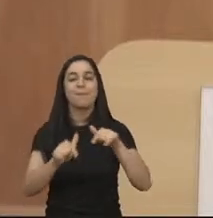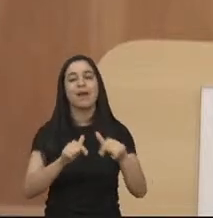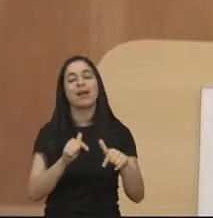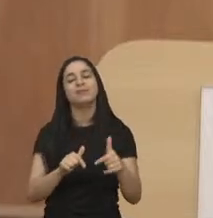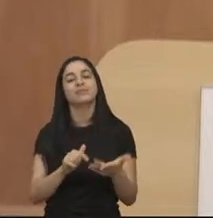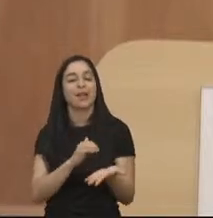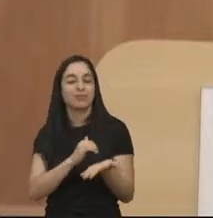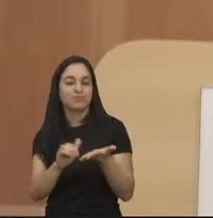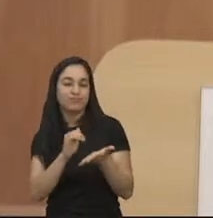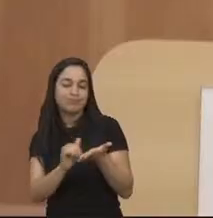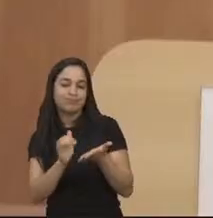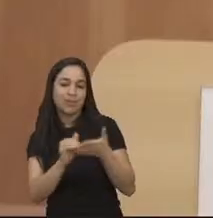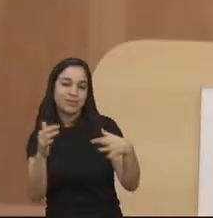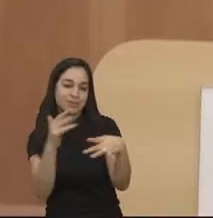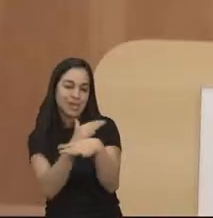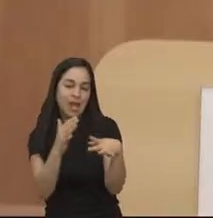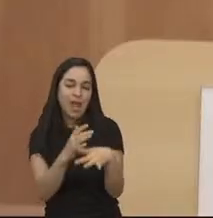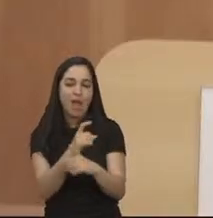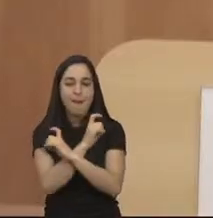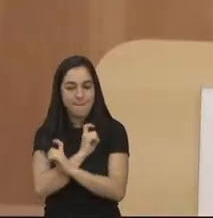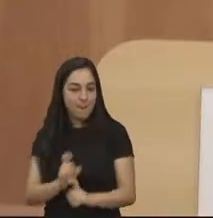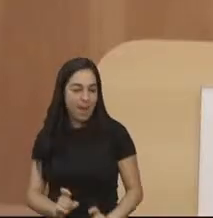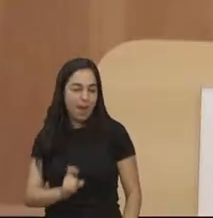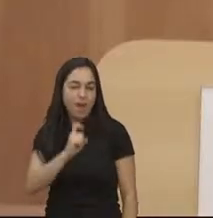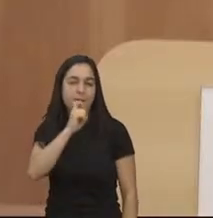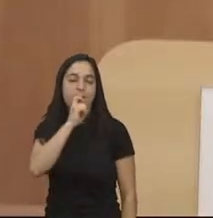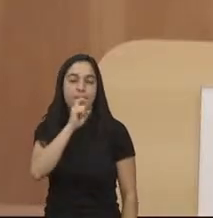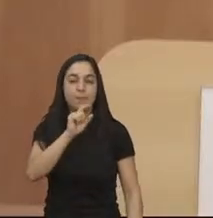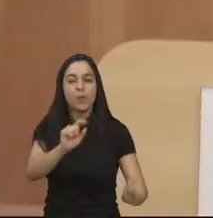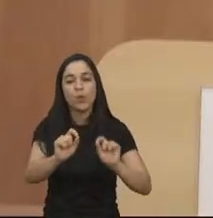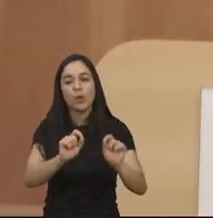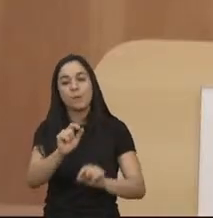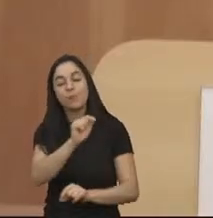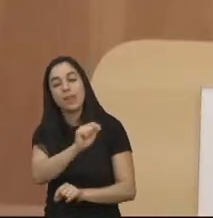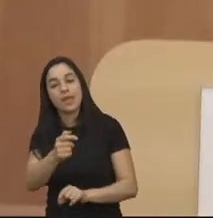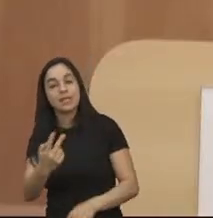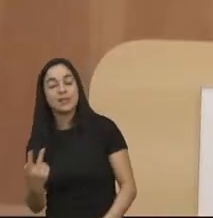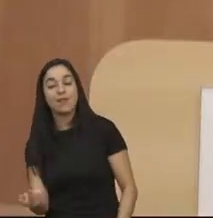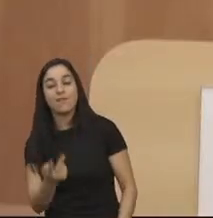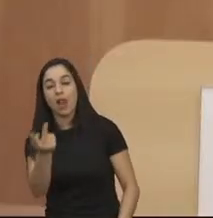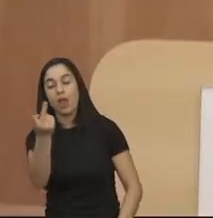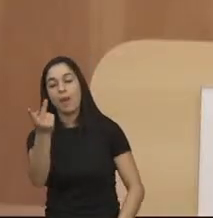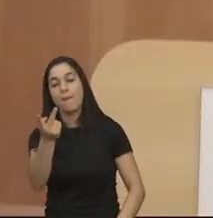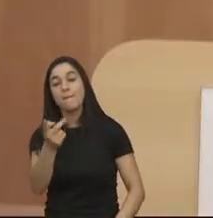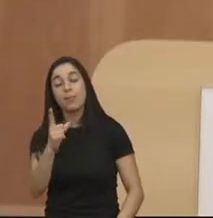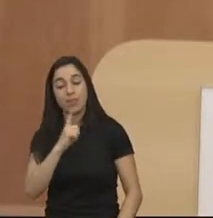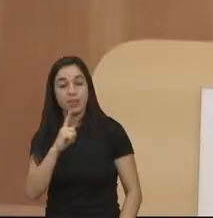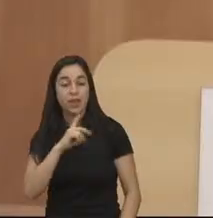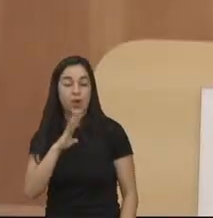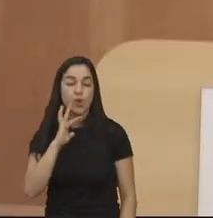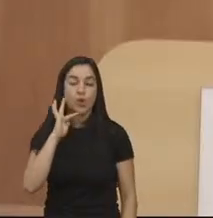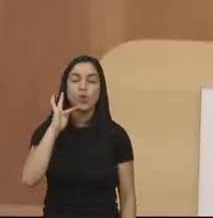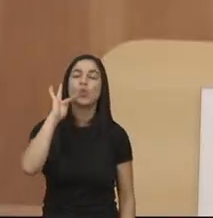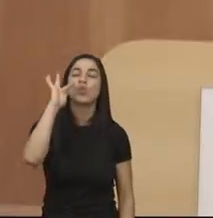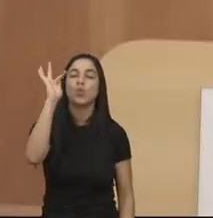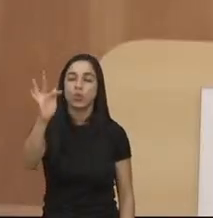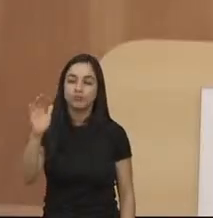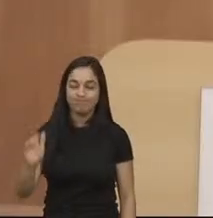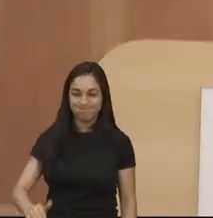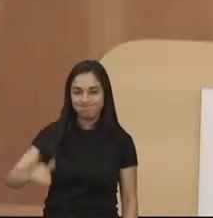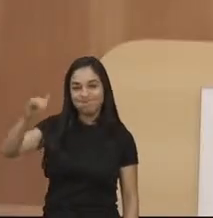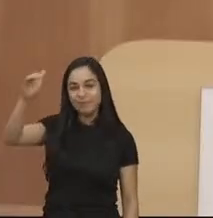mobilidade, para que essa valorização possa dar frutos futuros. Mas,